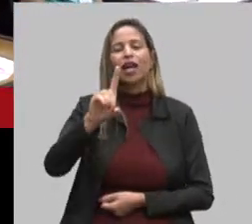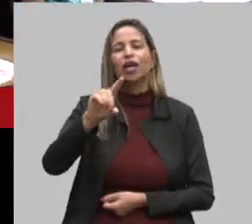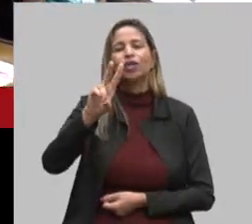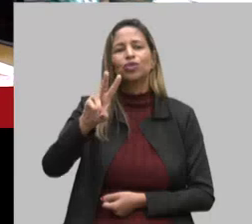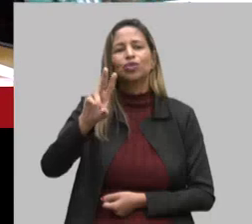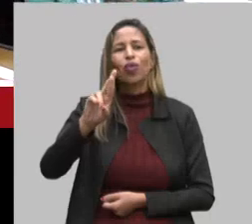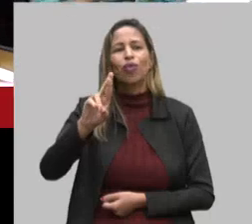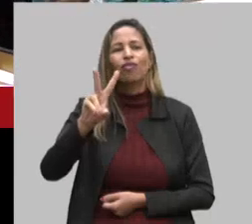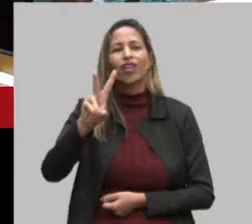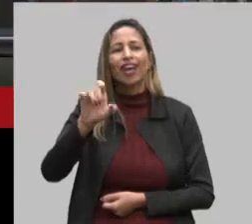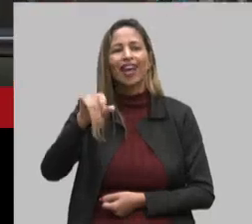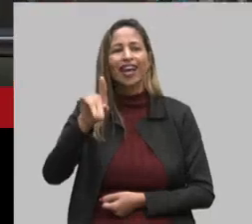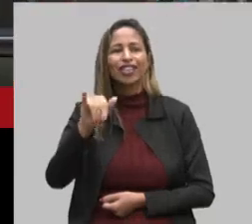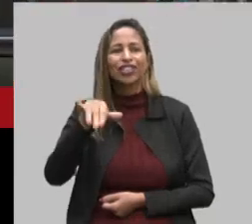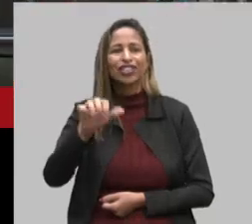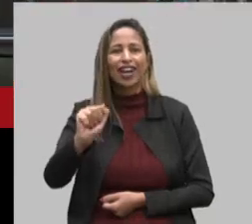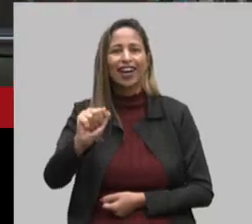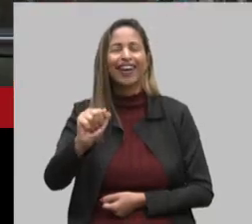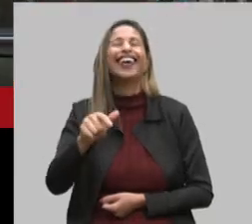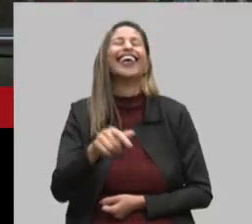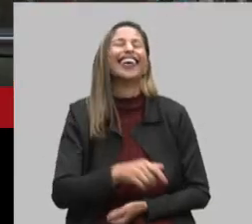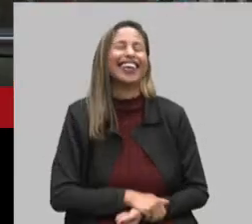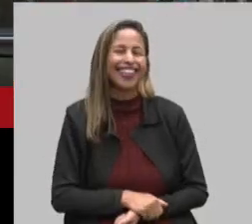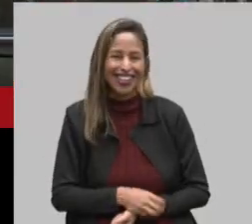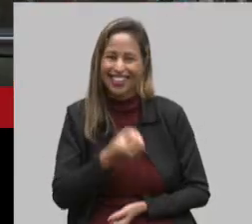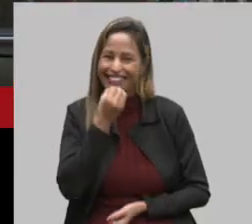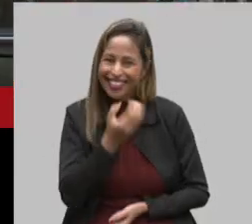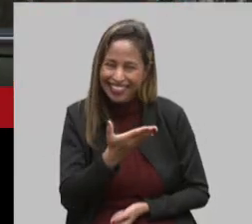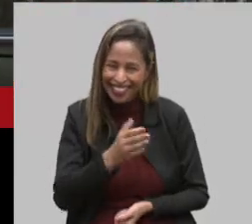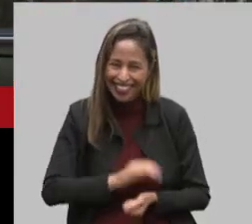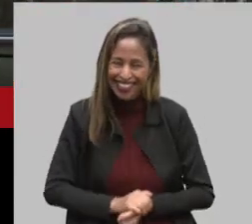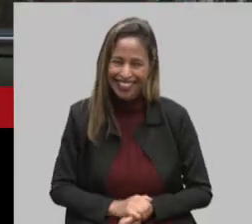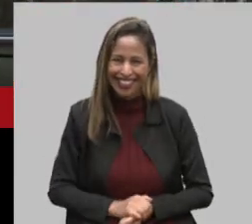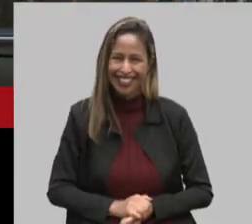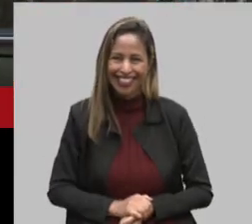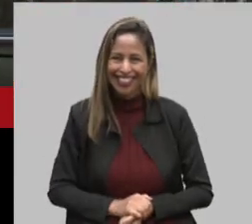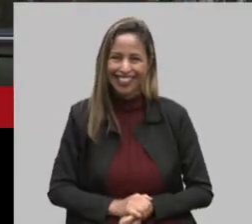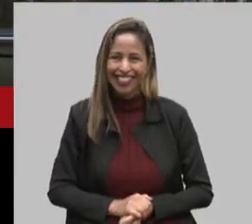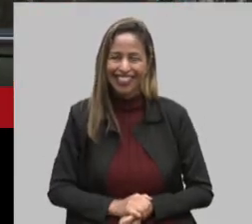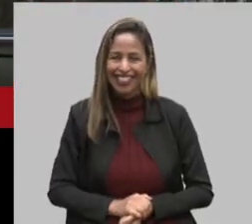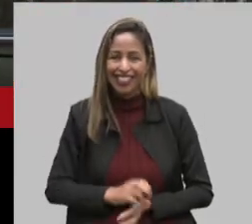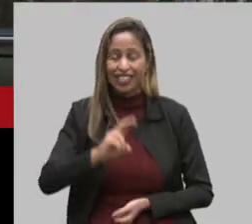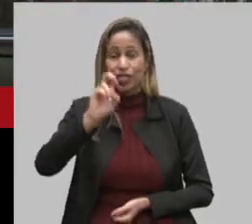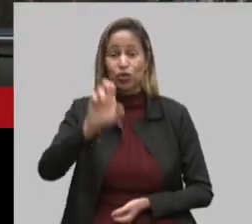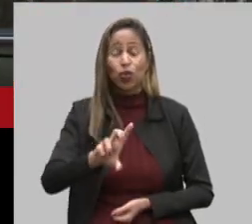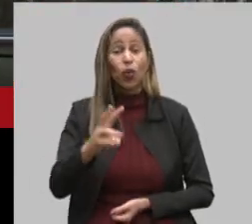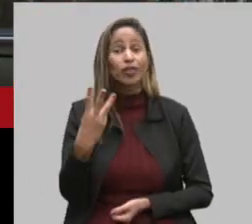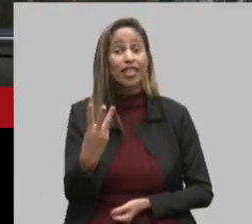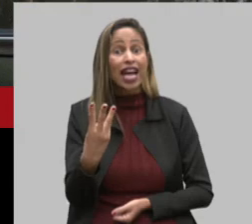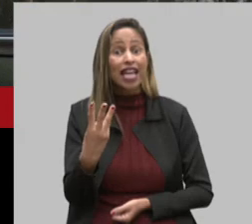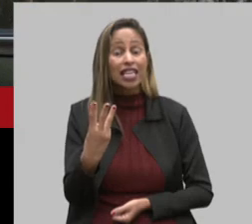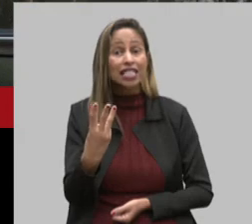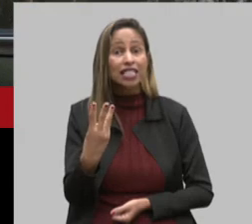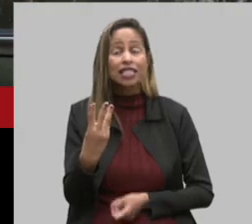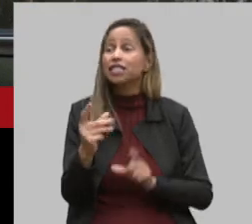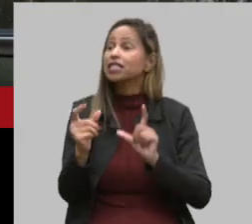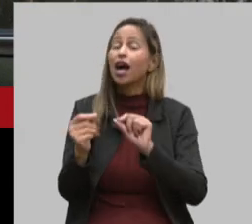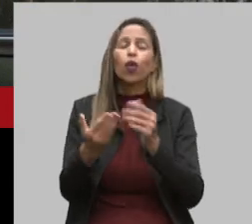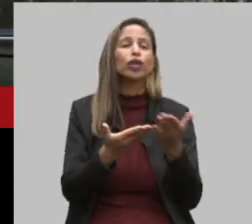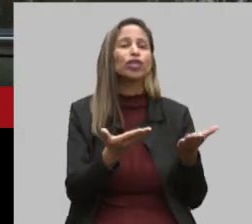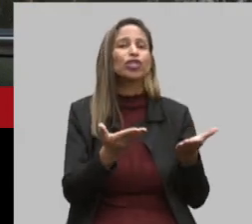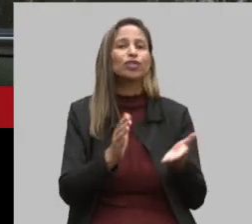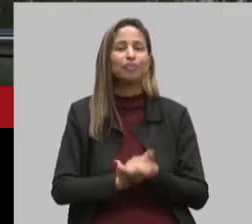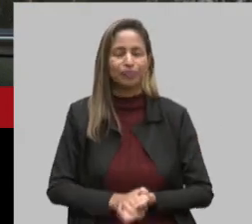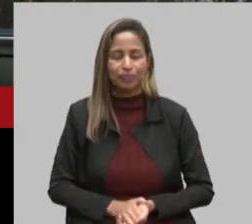BRS muito bem e a gente também tem o Polo Sul TR quem é o Polo Sul 3